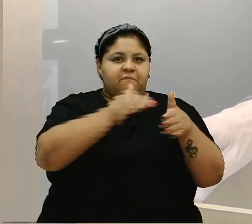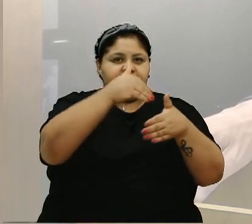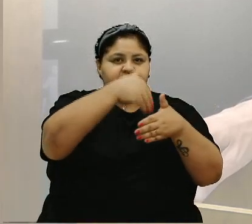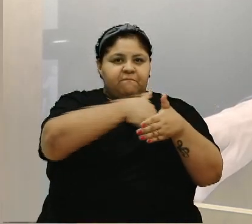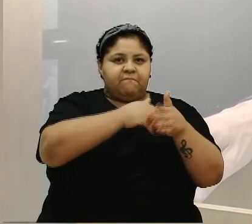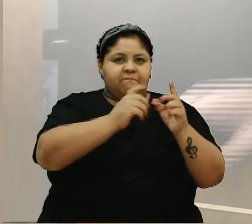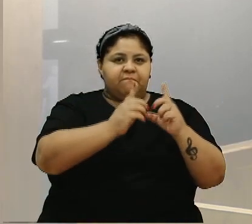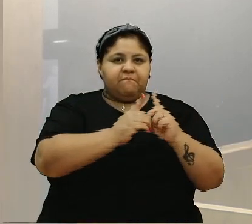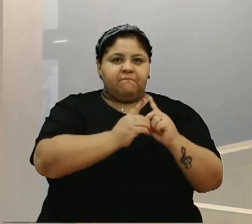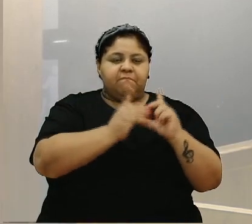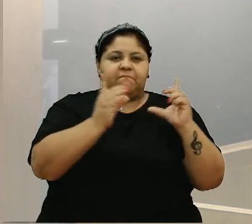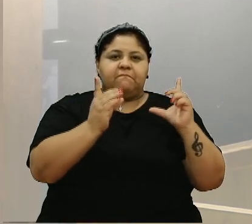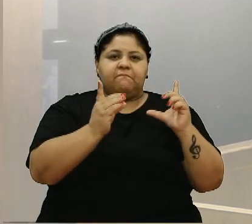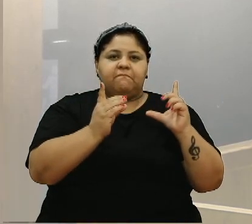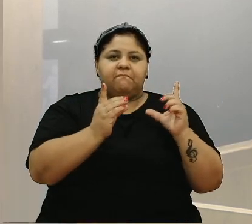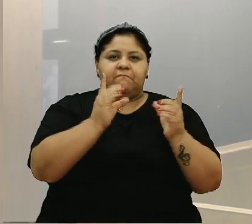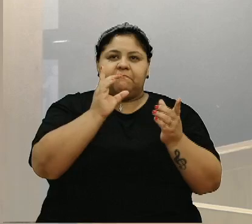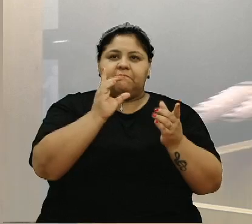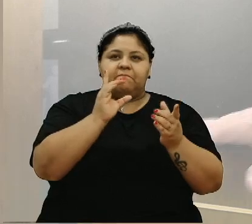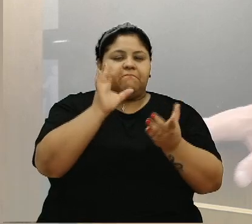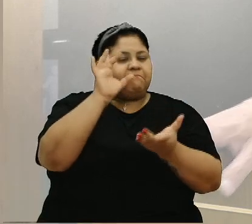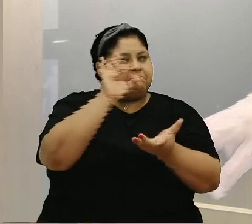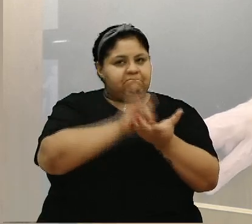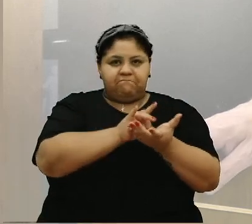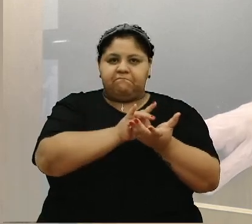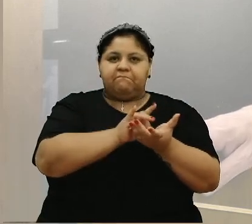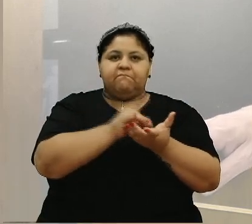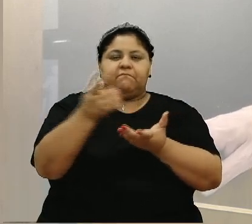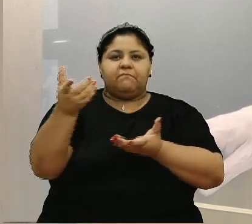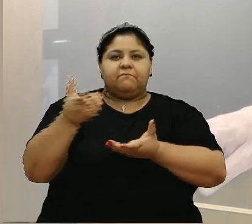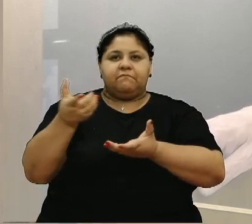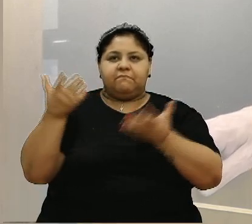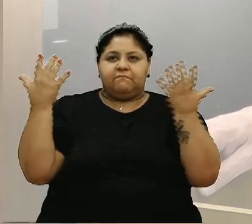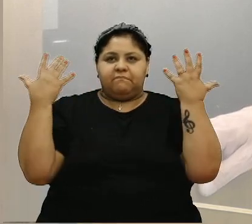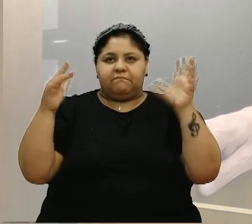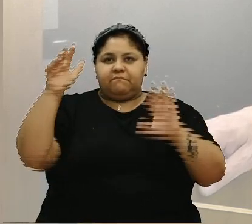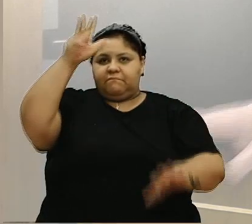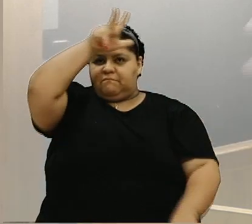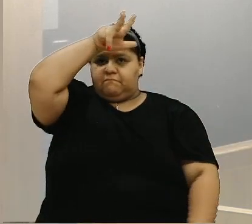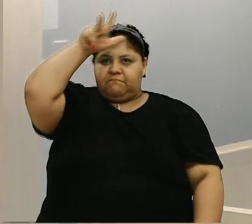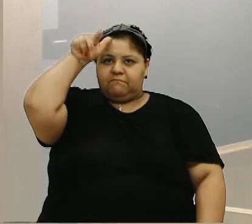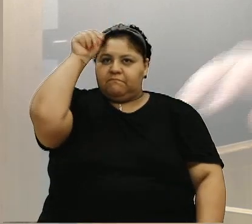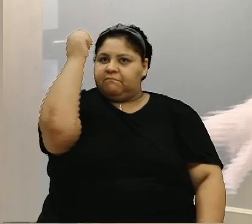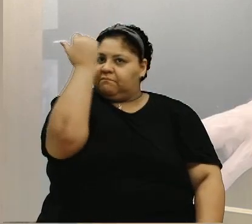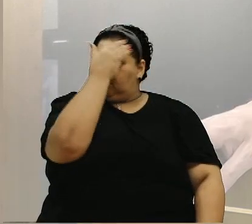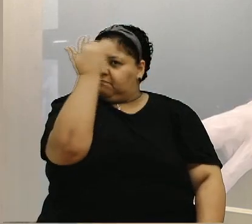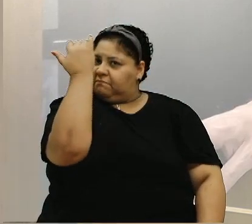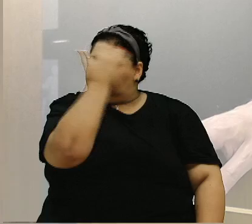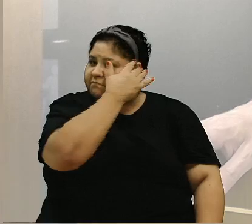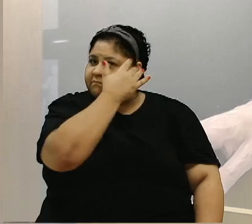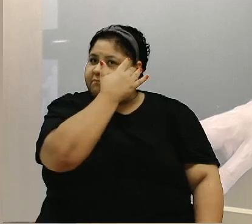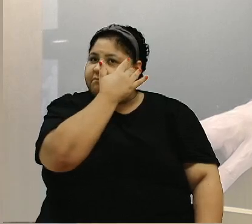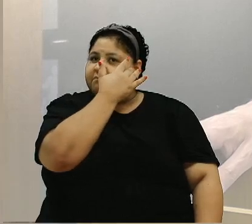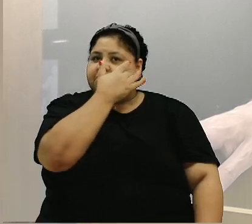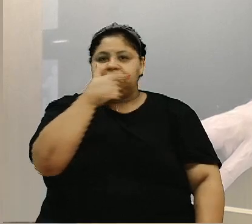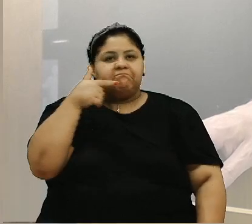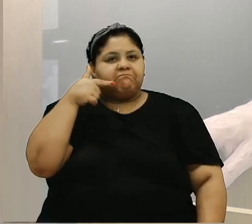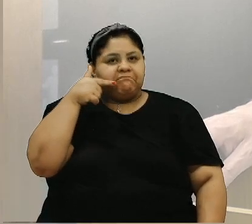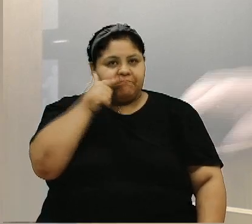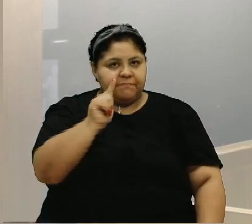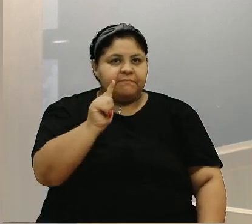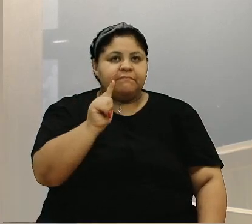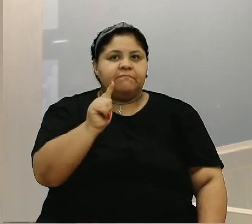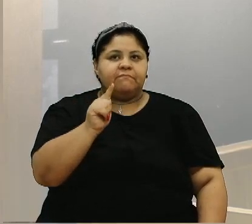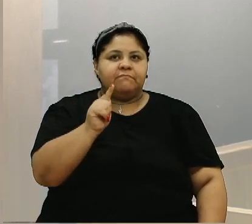democracia foi feita. Quero parabenizar o prefeito Adiló, que saiu vencedor